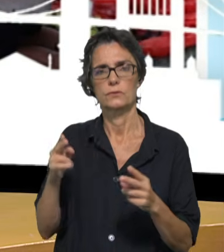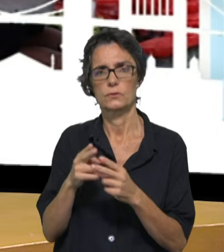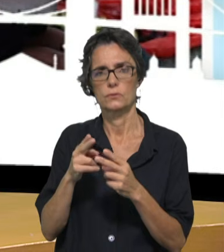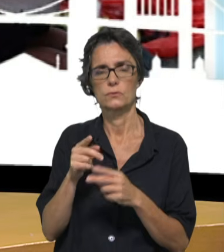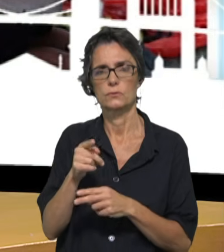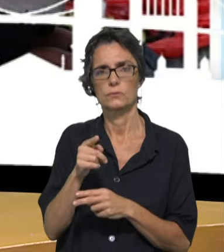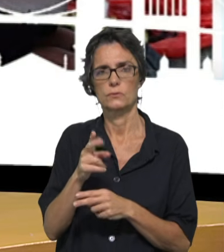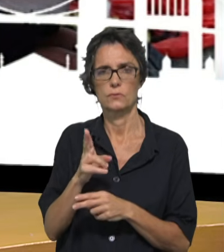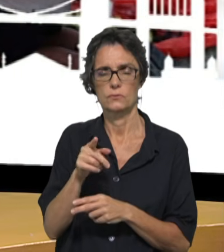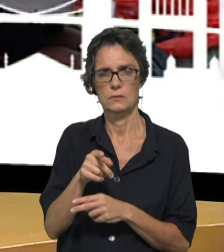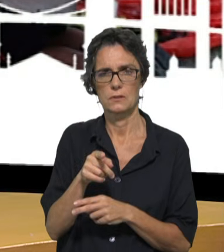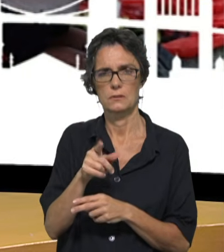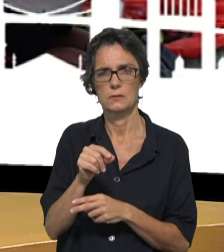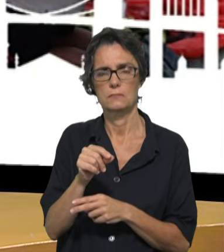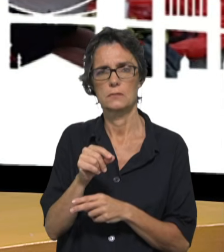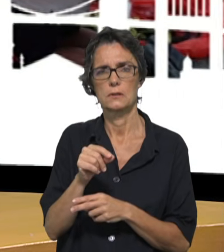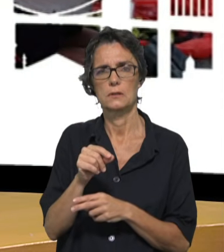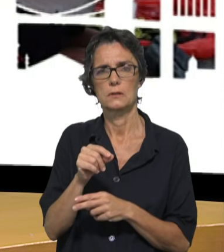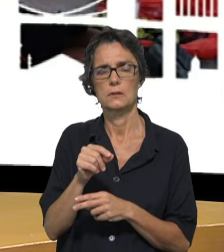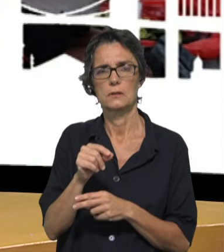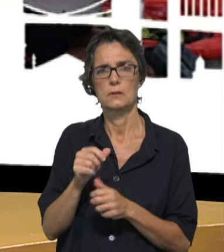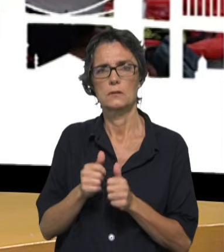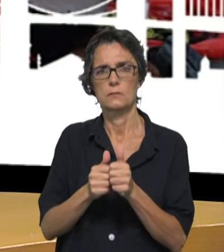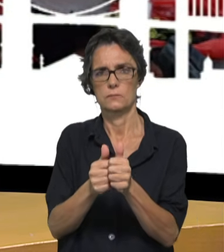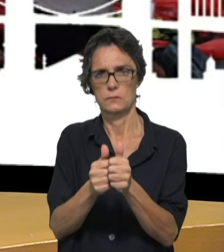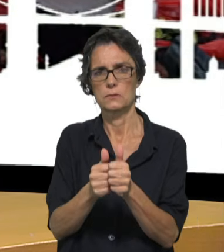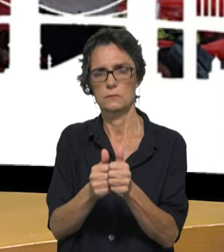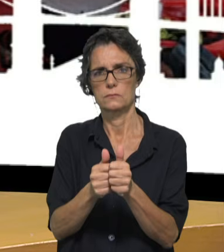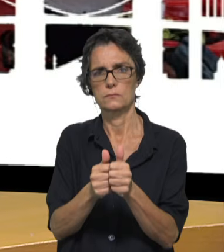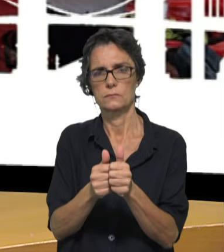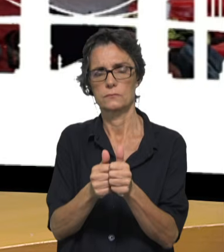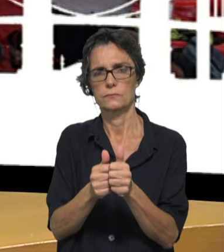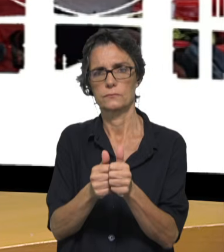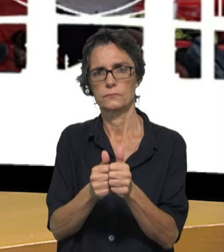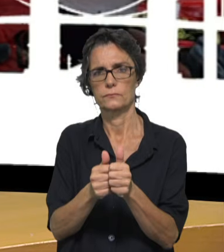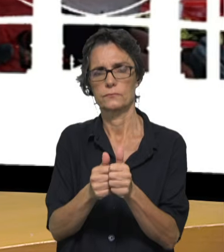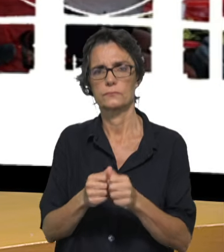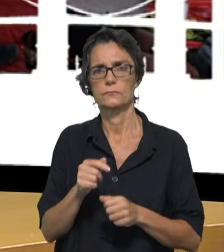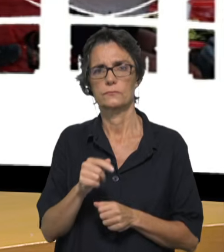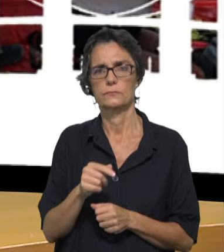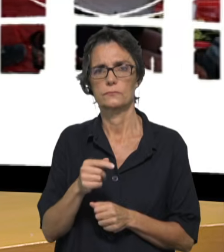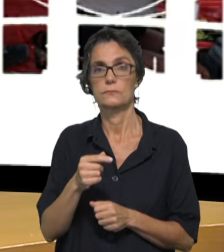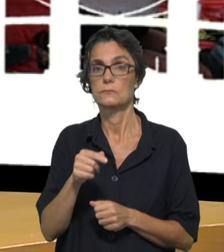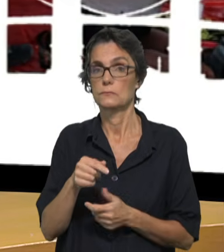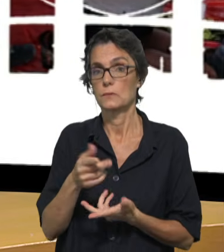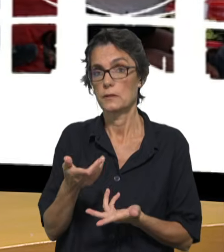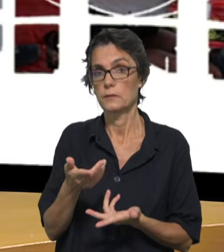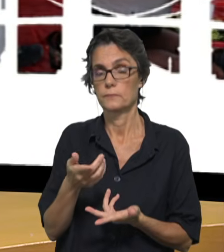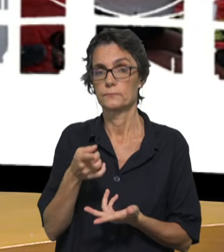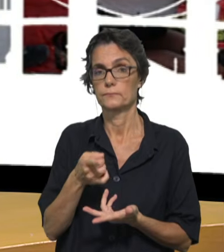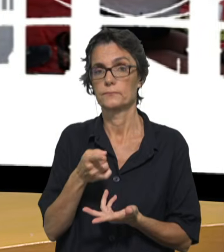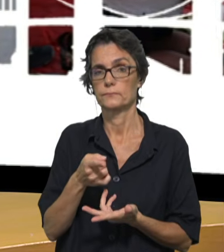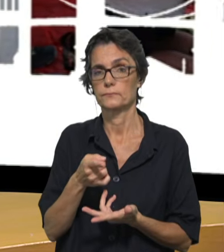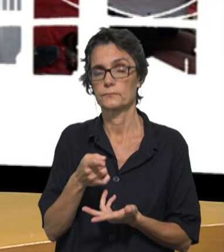Agência Eclésia e por vários outros órgãos de comunicação, de que, não, basicamente dito num português